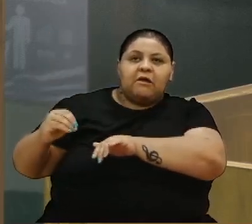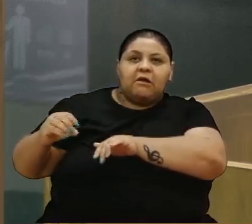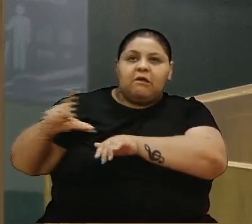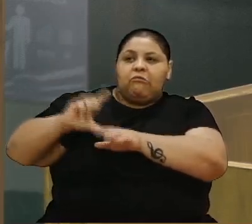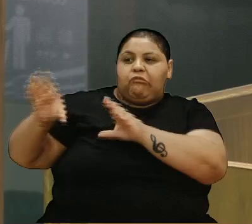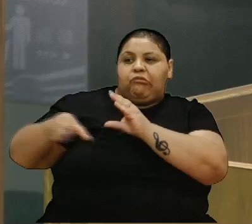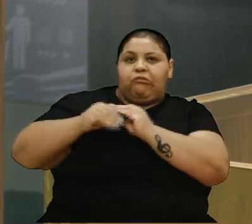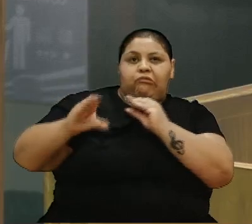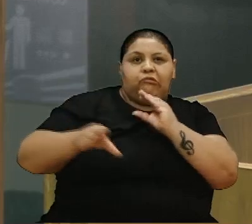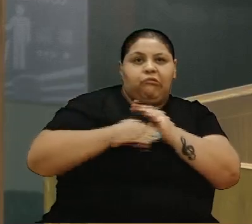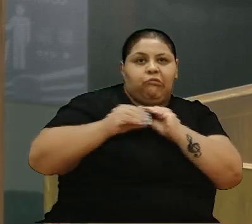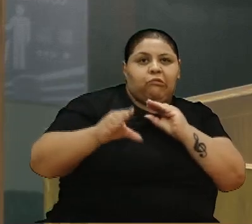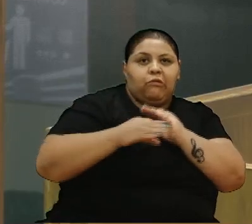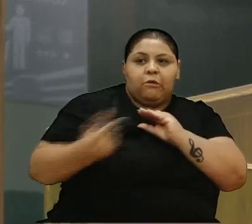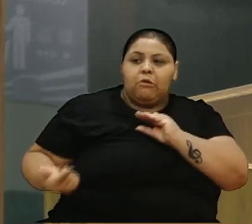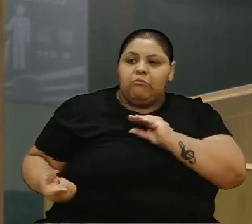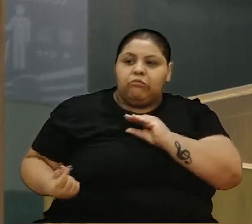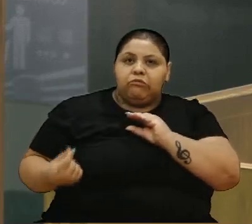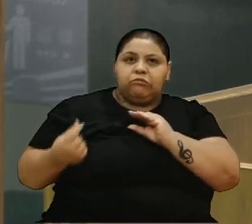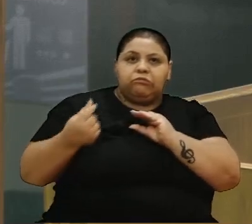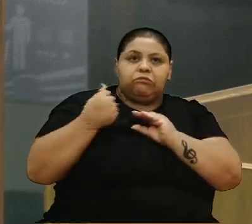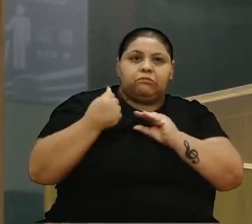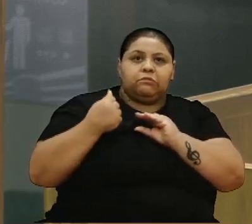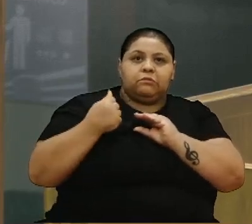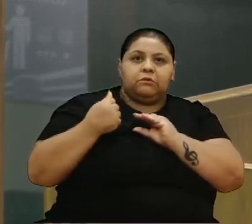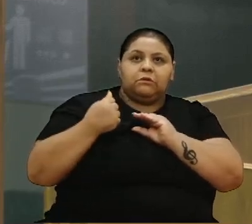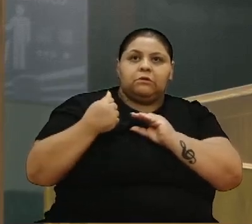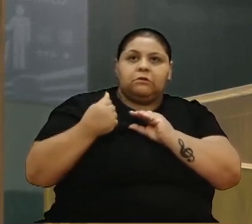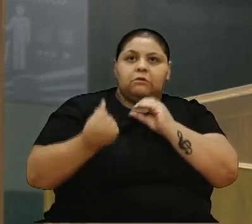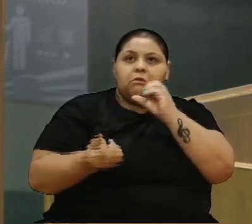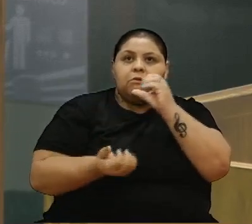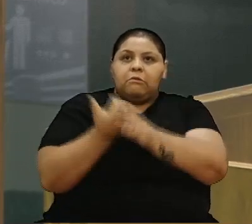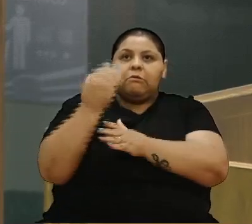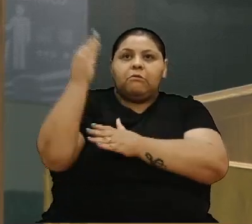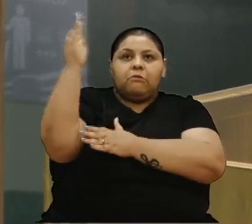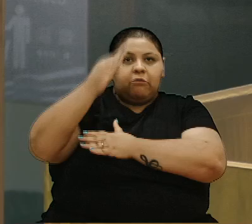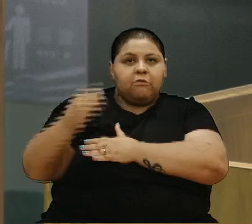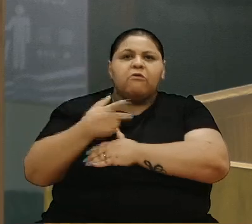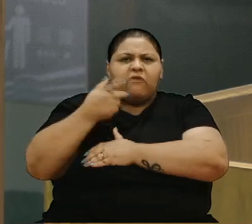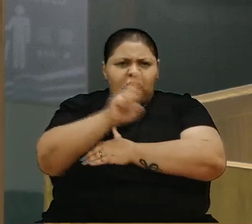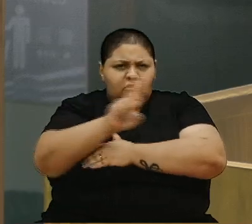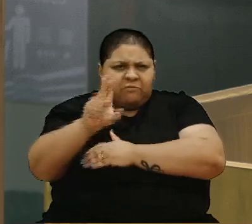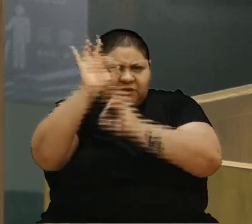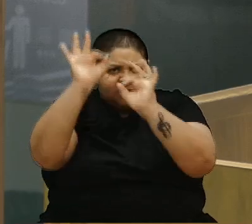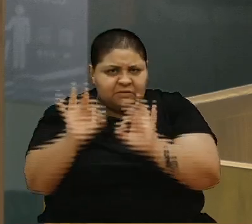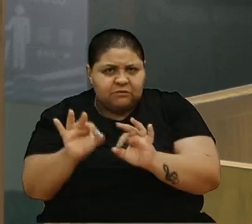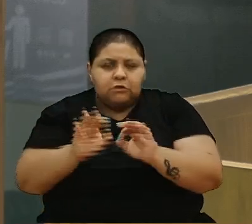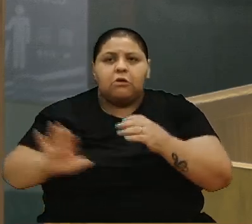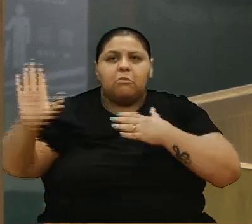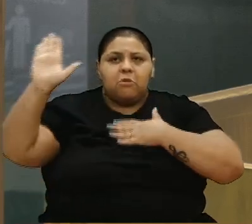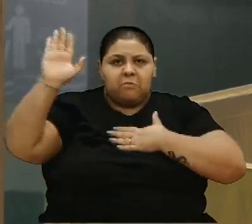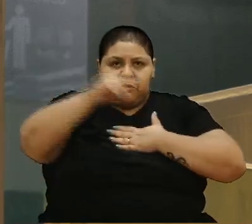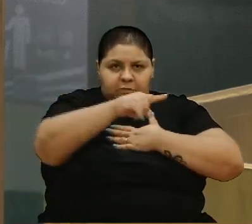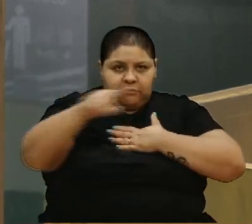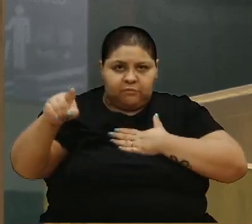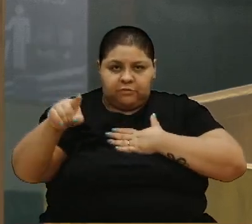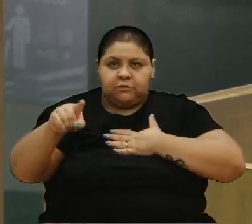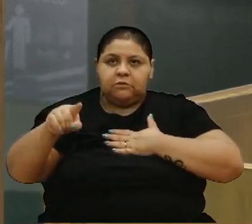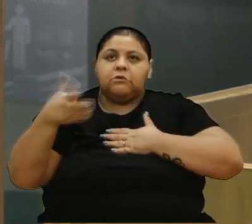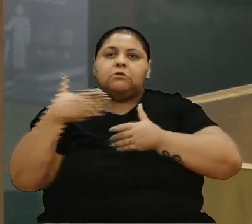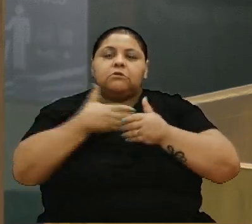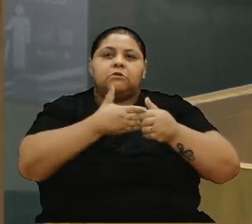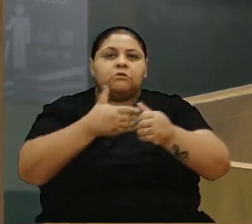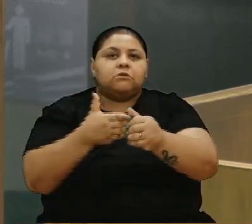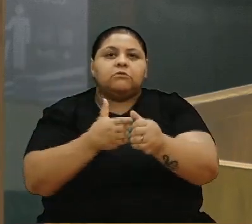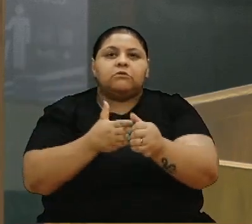a riqueza produzida nesse país. Então, vamos dar nome aos bois. prometo aos senhores que vou acompanhar